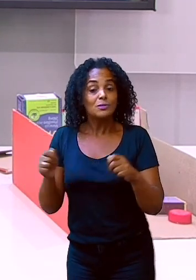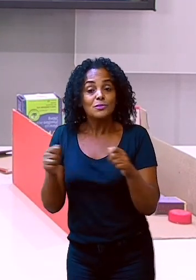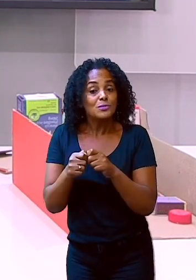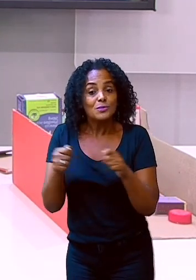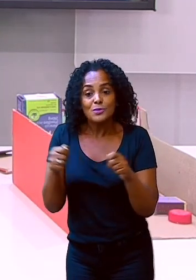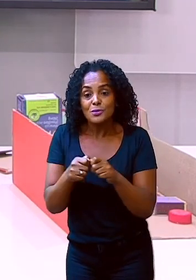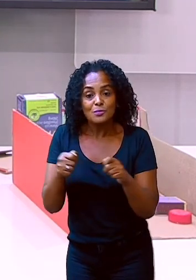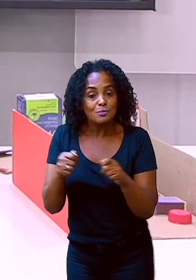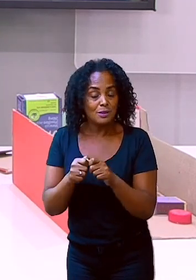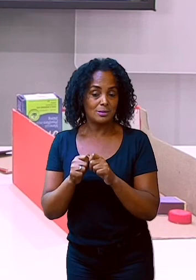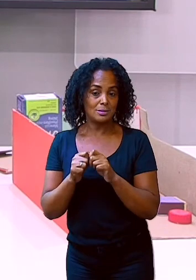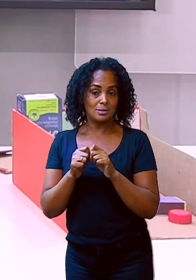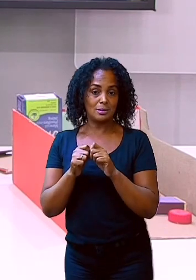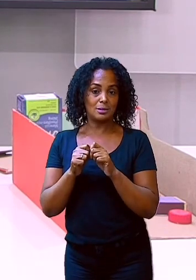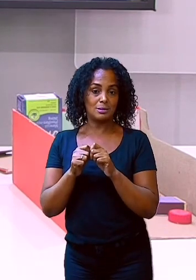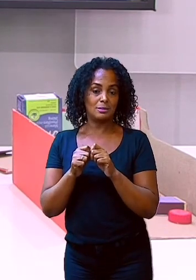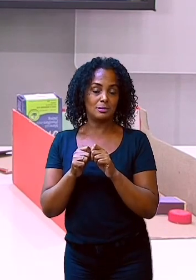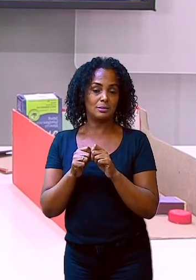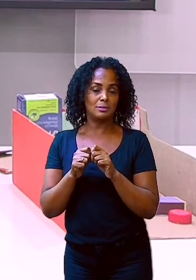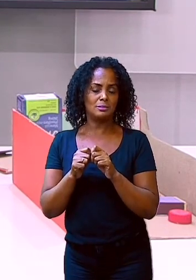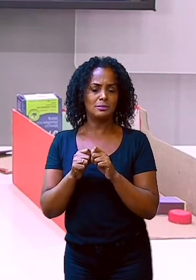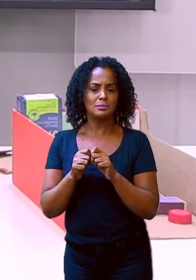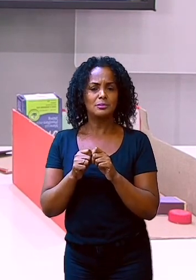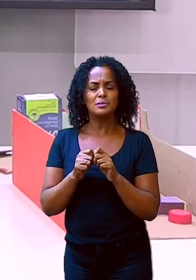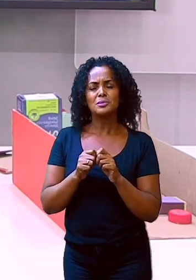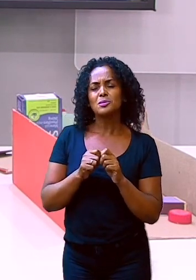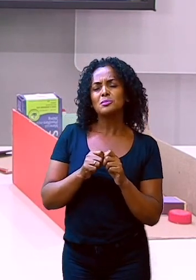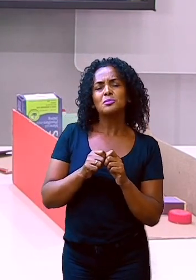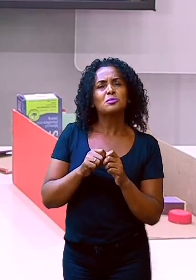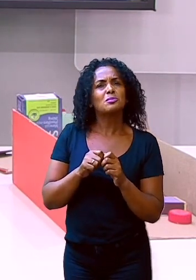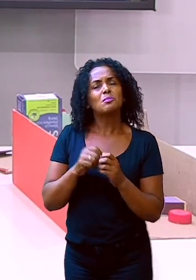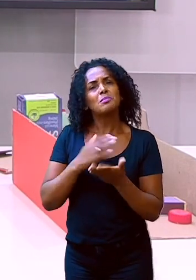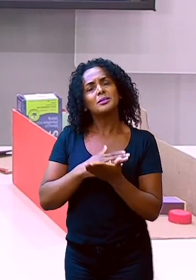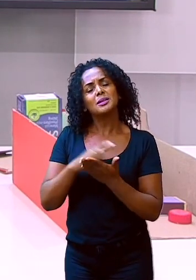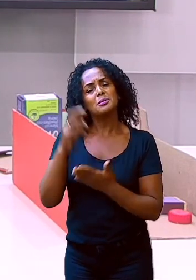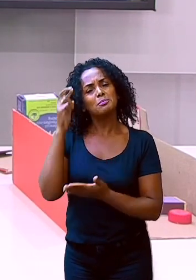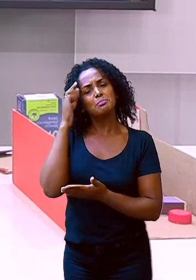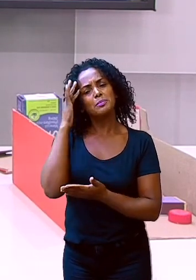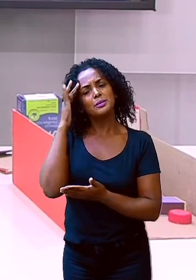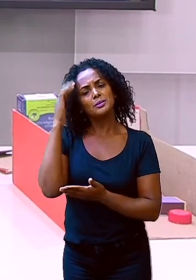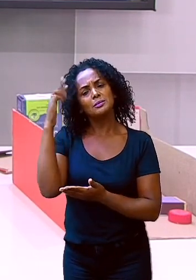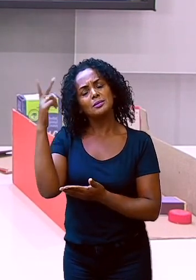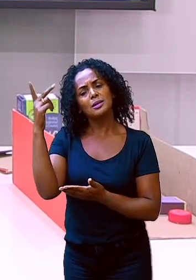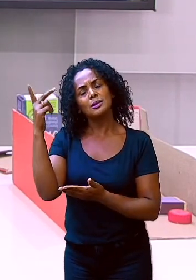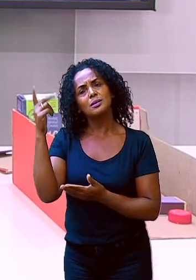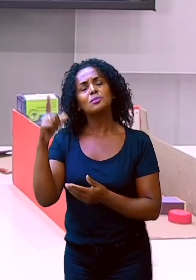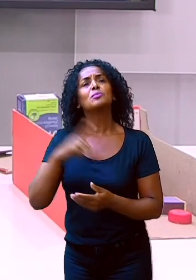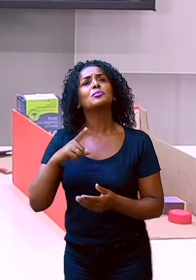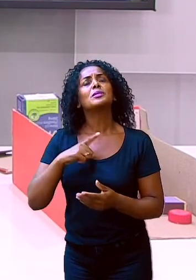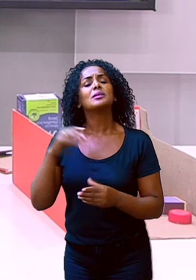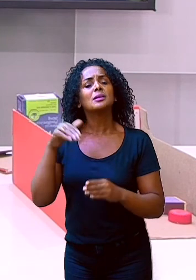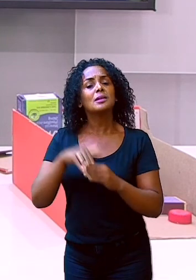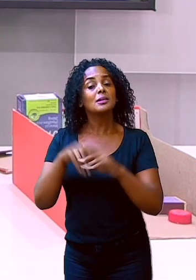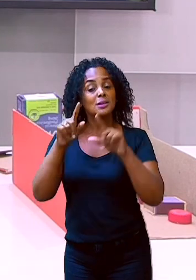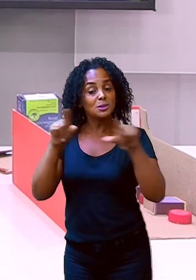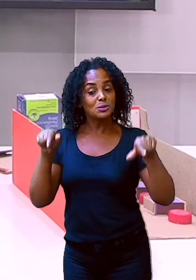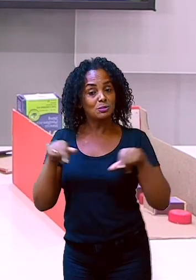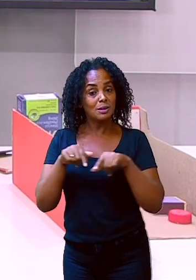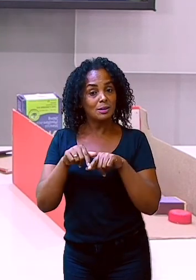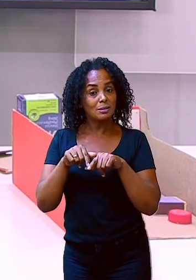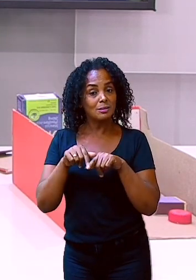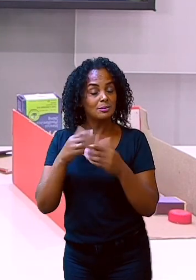sua maquete. Comece a imaginar, lembra aí o que tinha na sua sala de aula, né? Tinha um varalzinho com